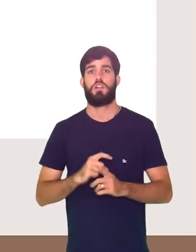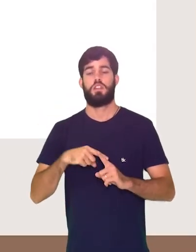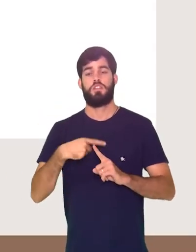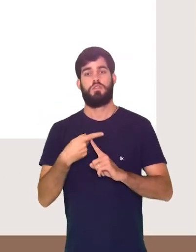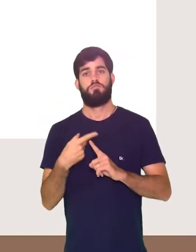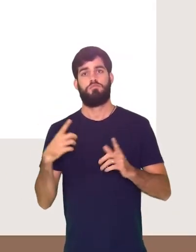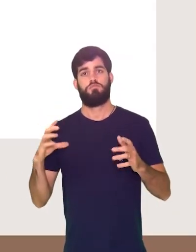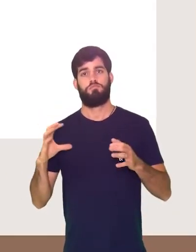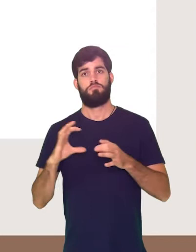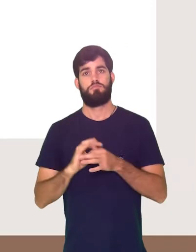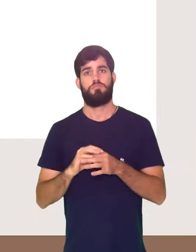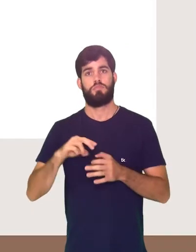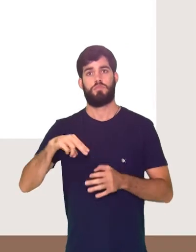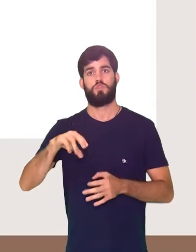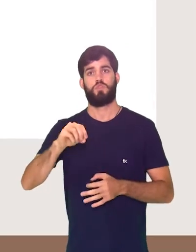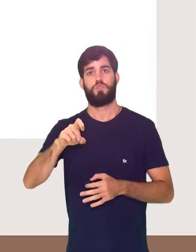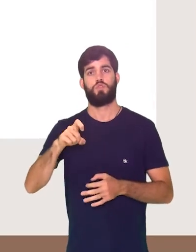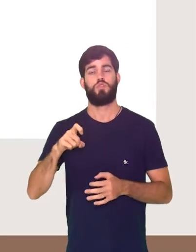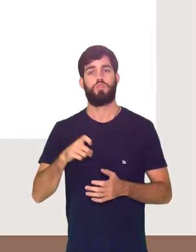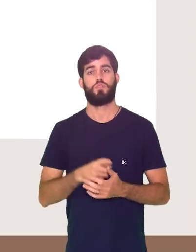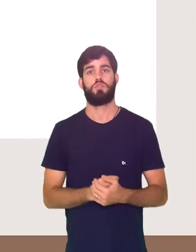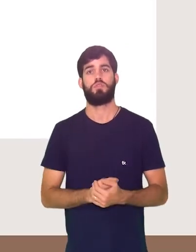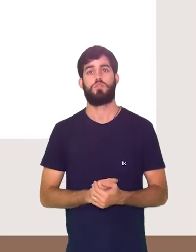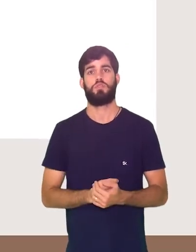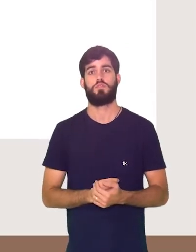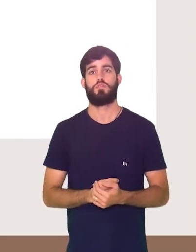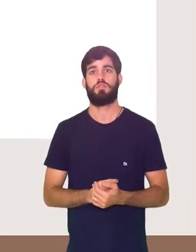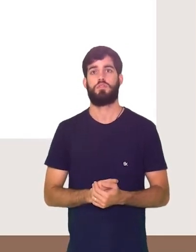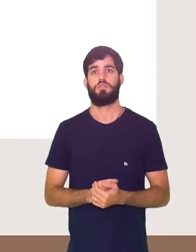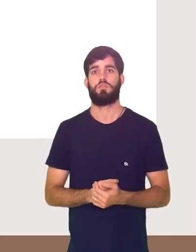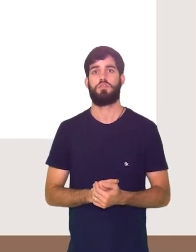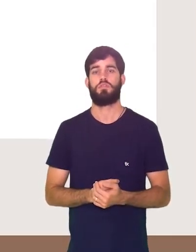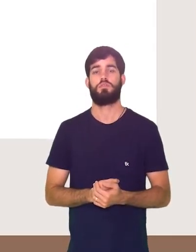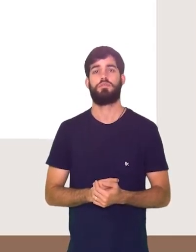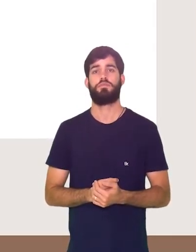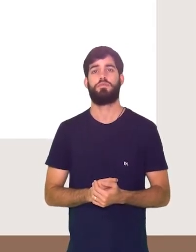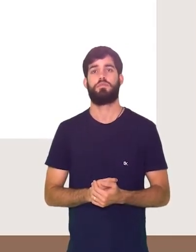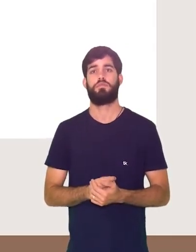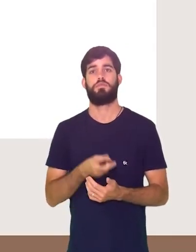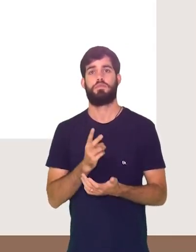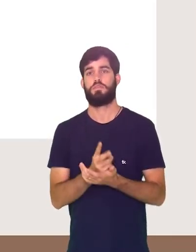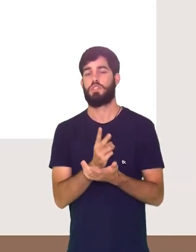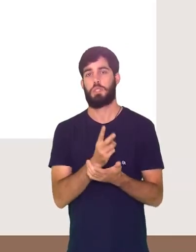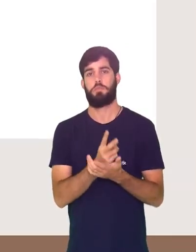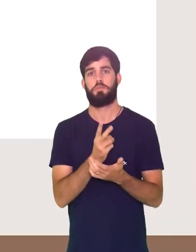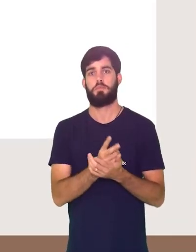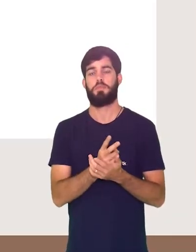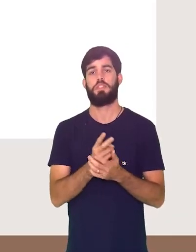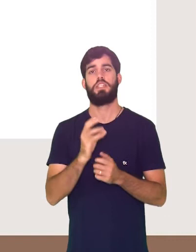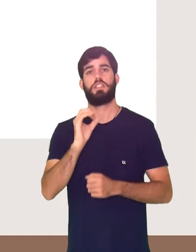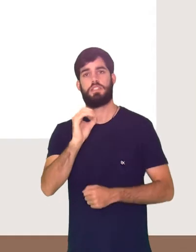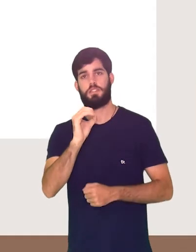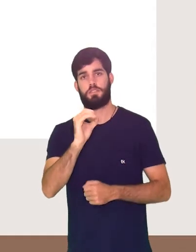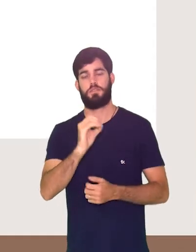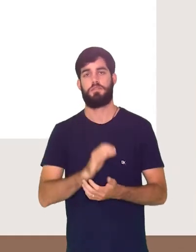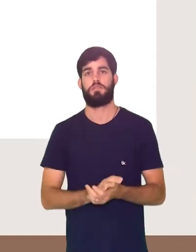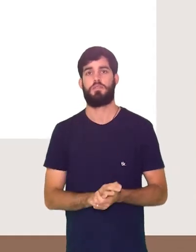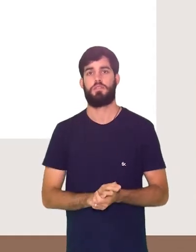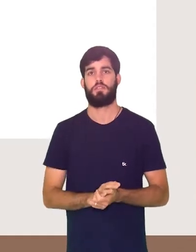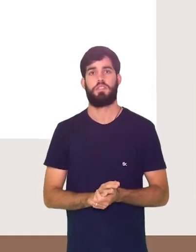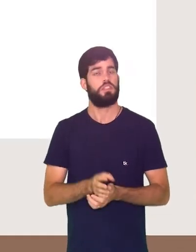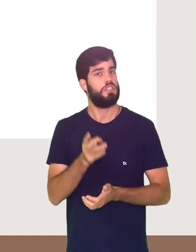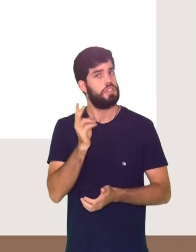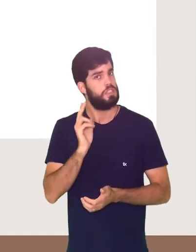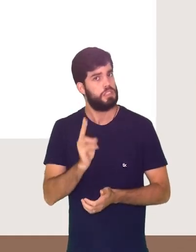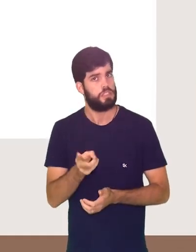NOx em uma molécula é 0. O número de cargas positivas tem que ser